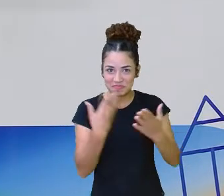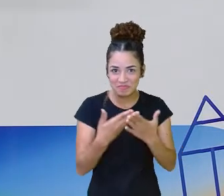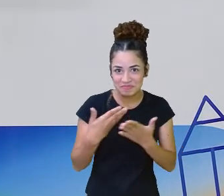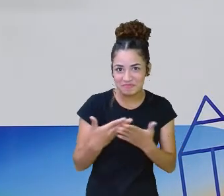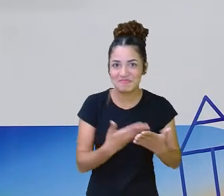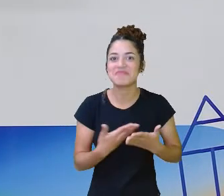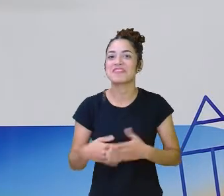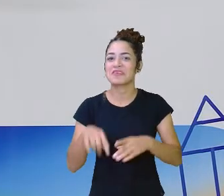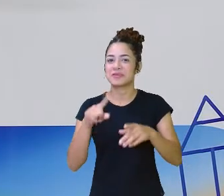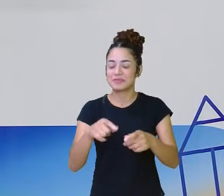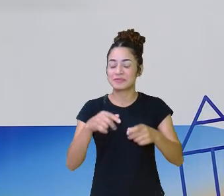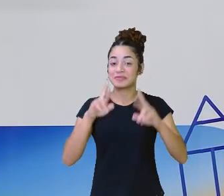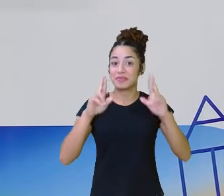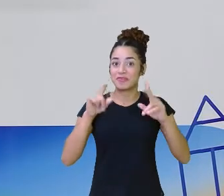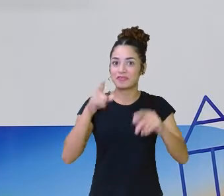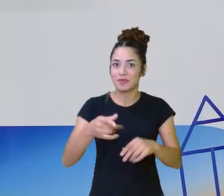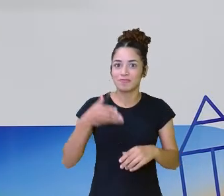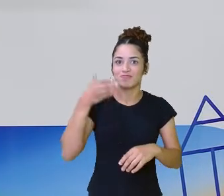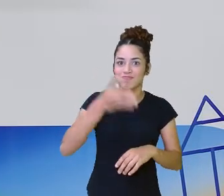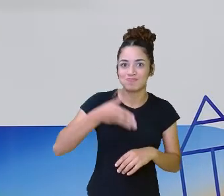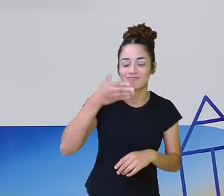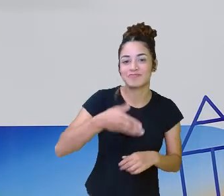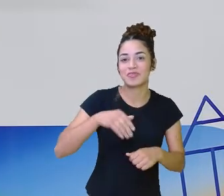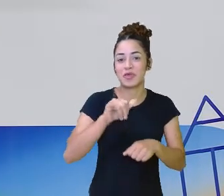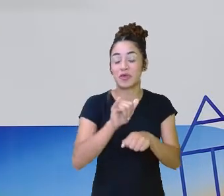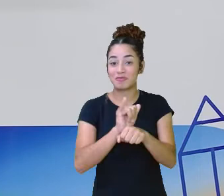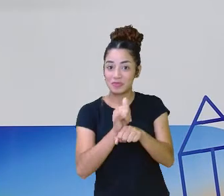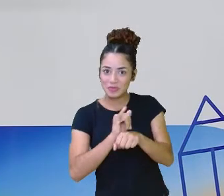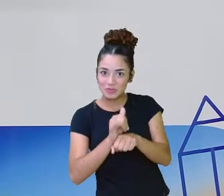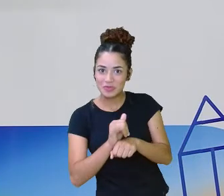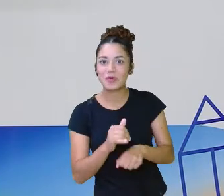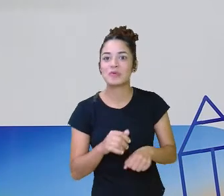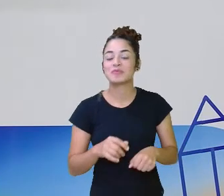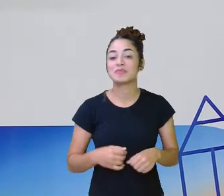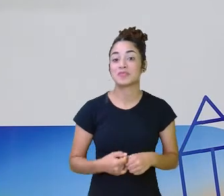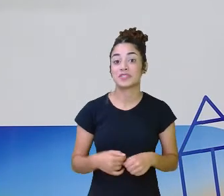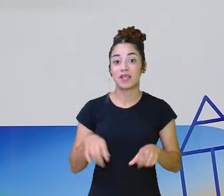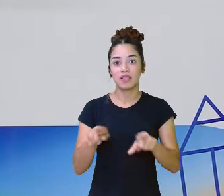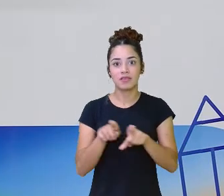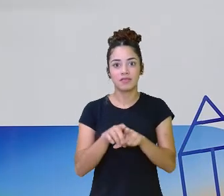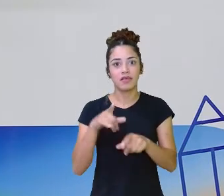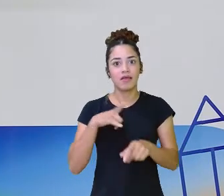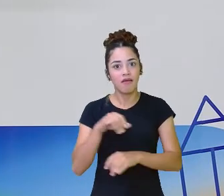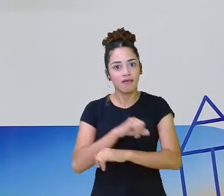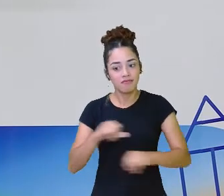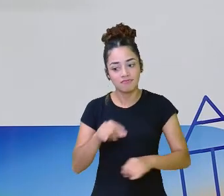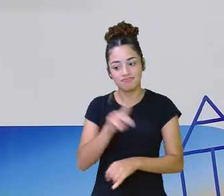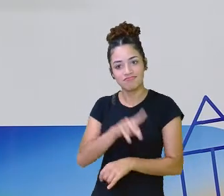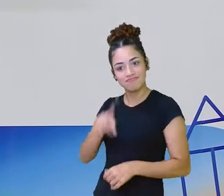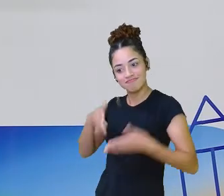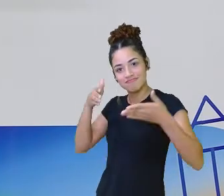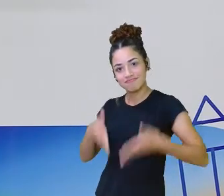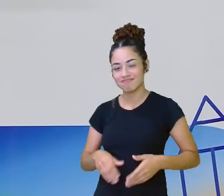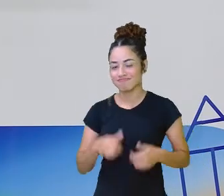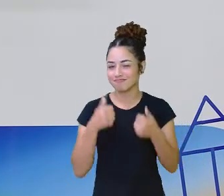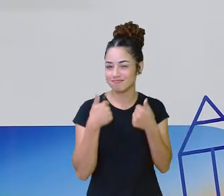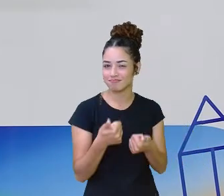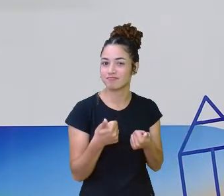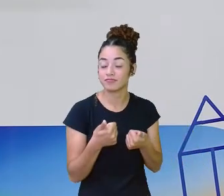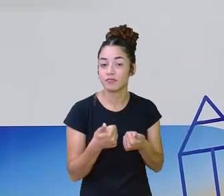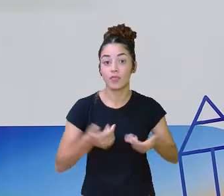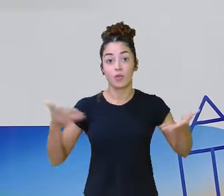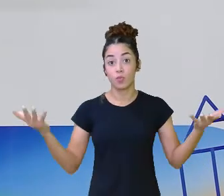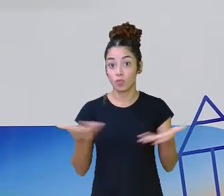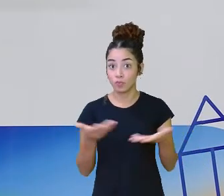vocês estejam acessando os nossos canais, como a gente está vendo sempre os avisos das nossas colegas professoras aqui, tá bom? Então, a gente